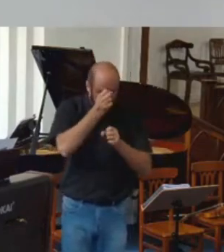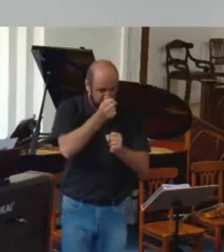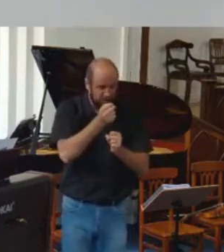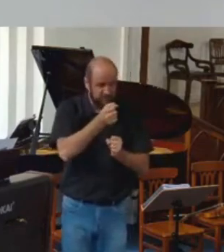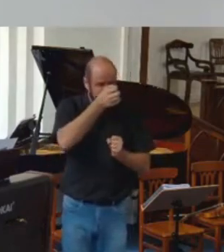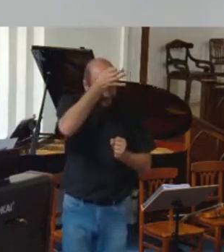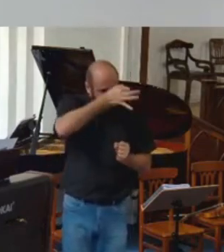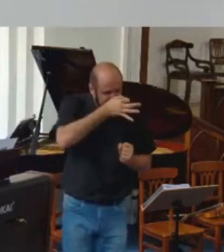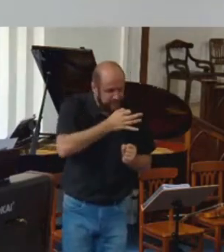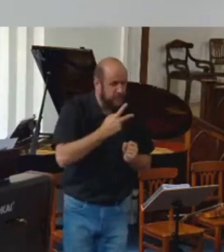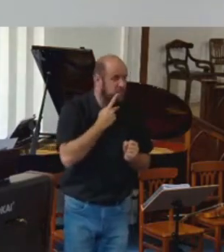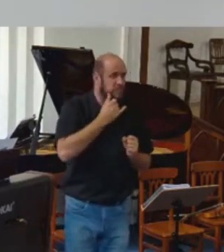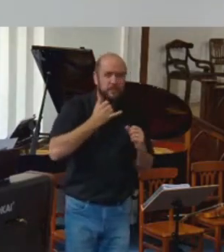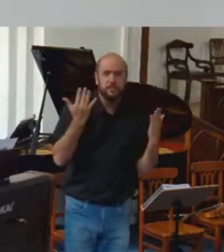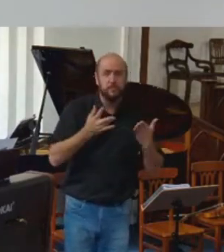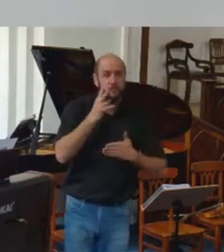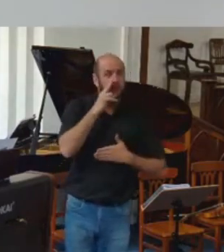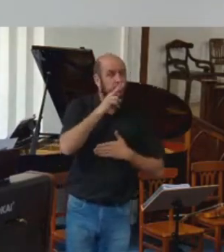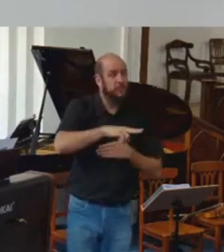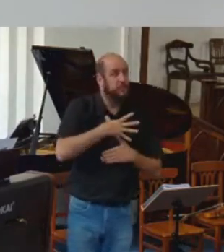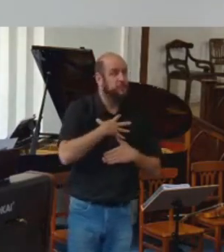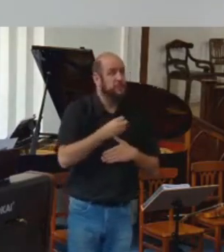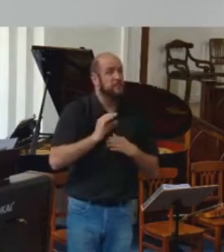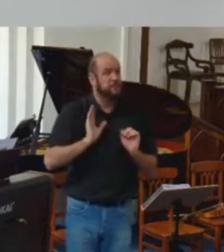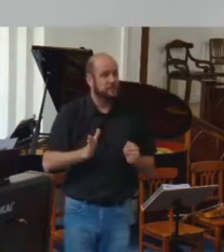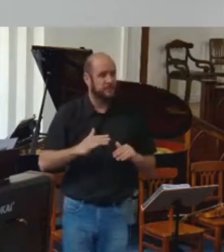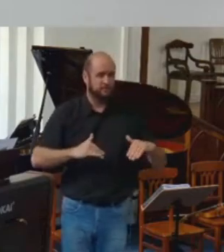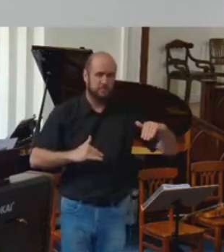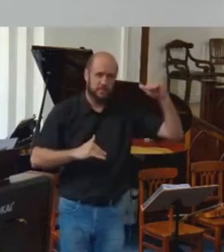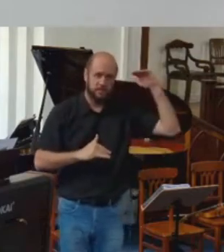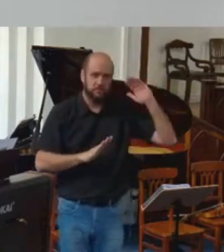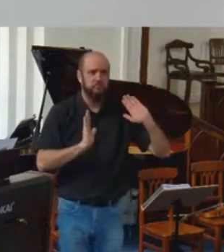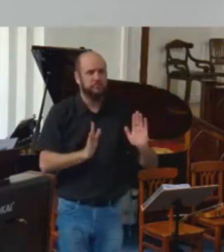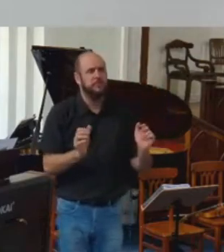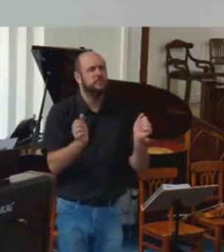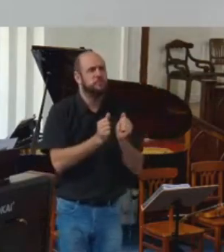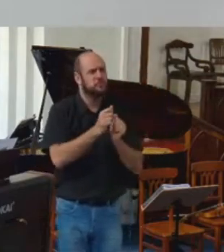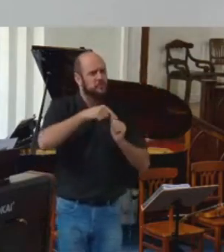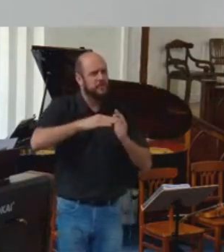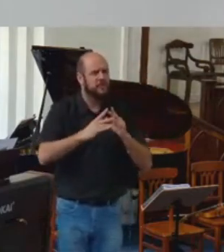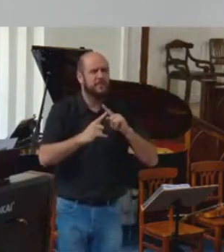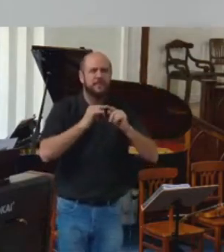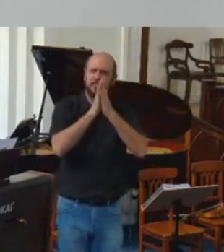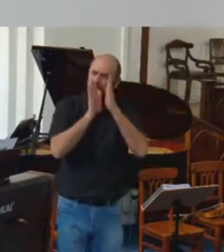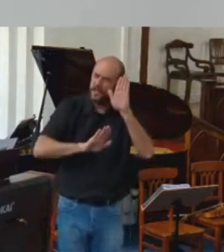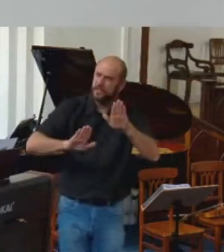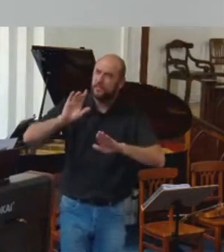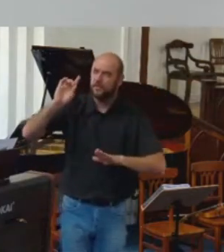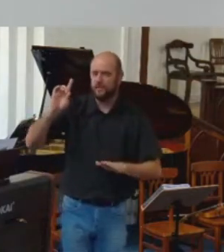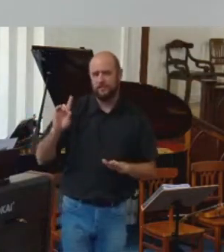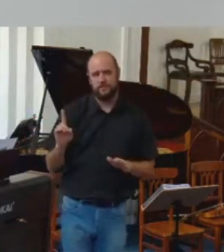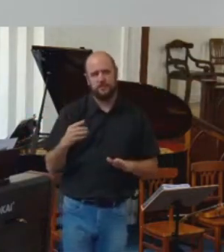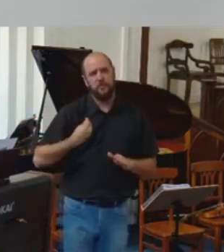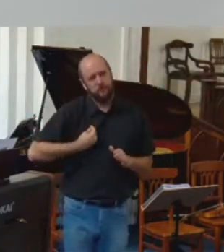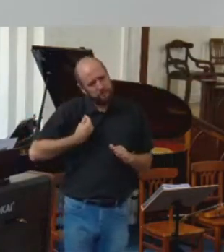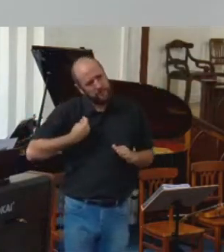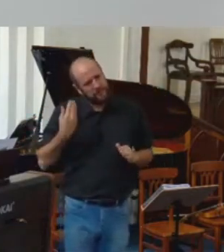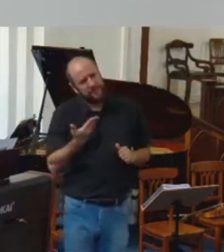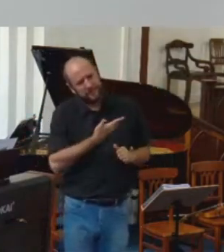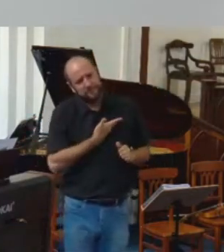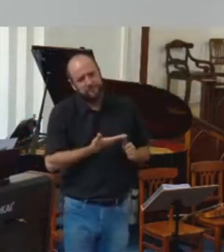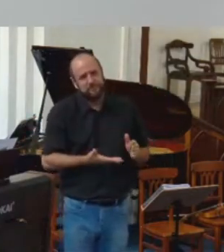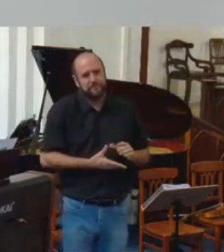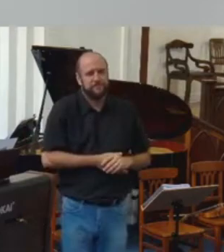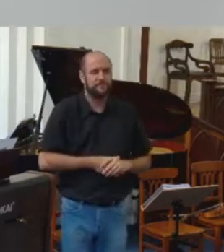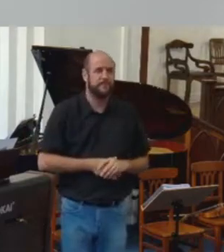certeza muitos desses pais hoje veem seus filhos já grandes e adorando a Deus, servindo a Deus. Faz parte da nossa vida.